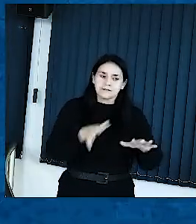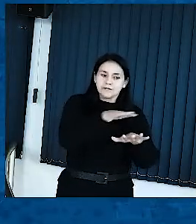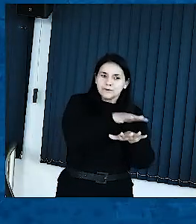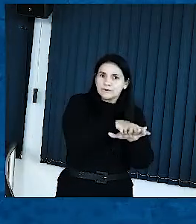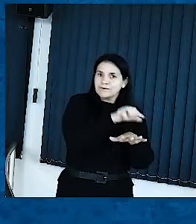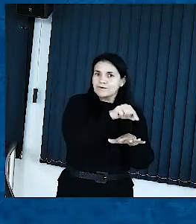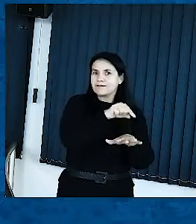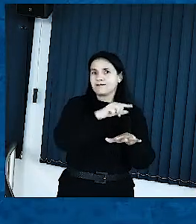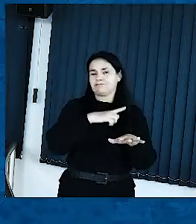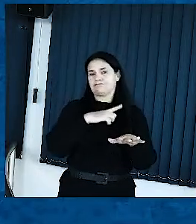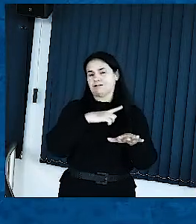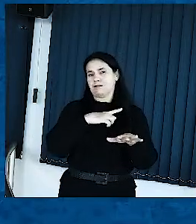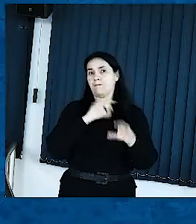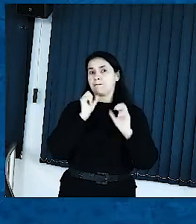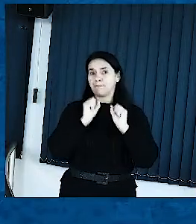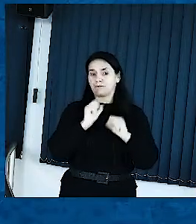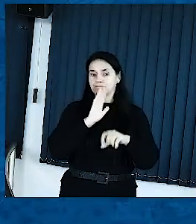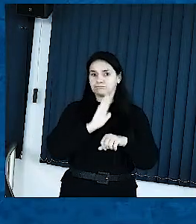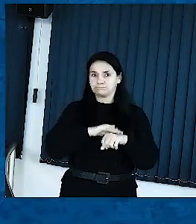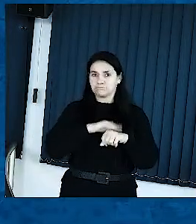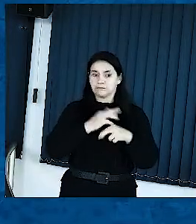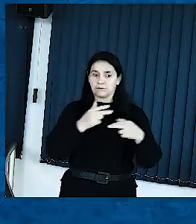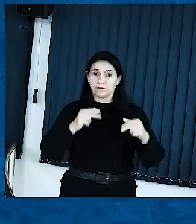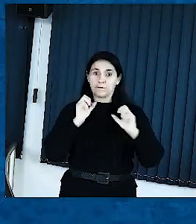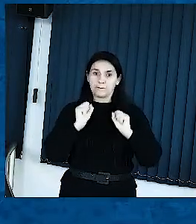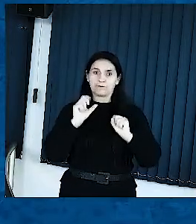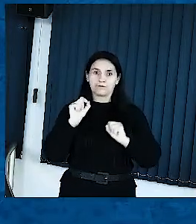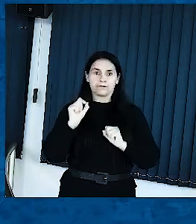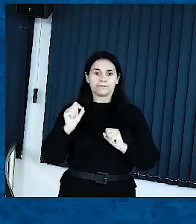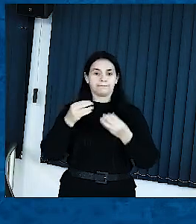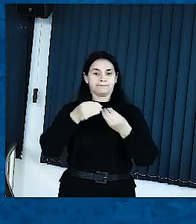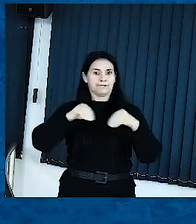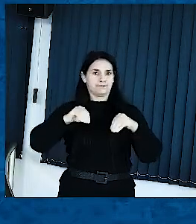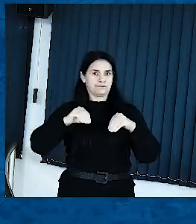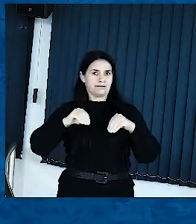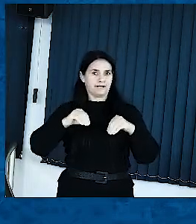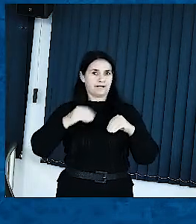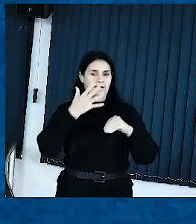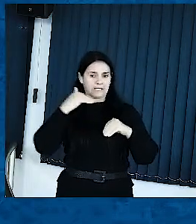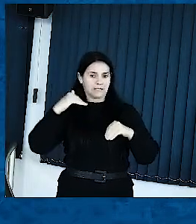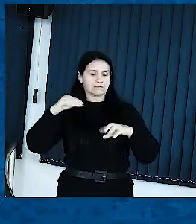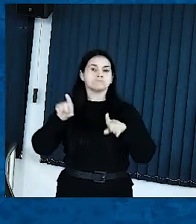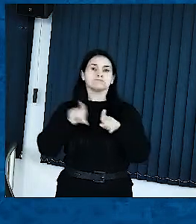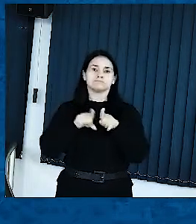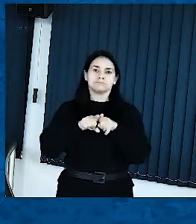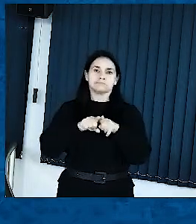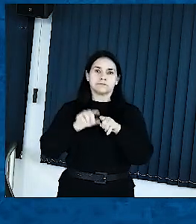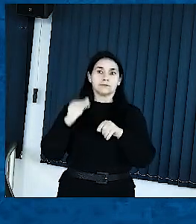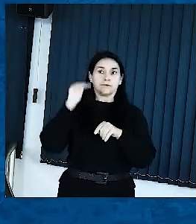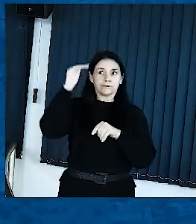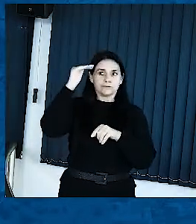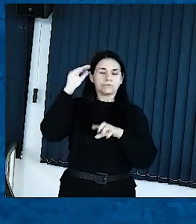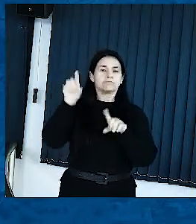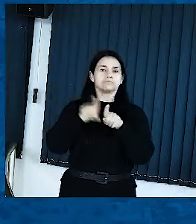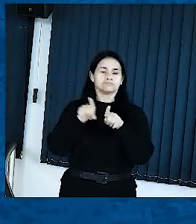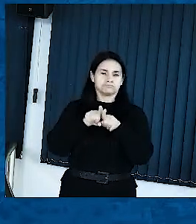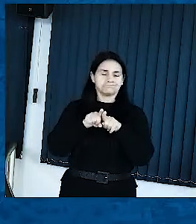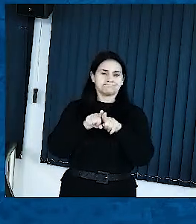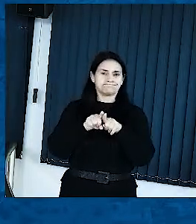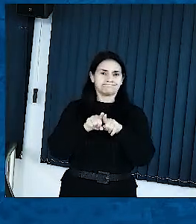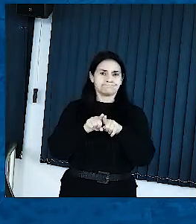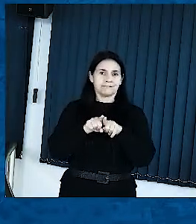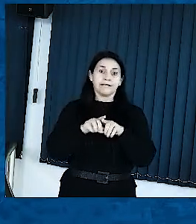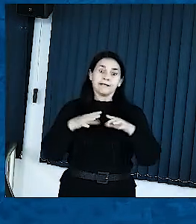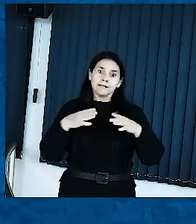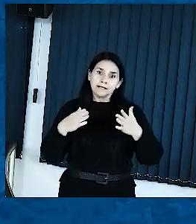Mas também a gente pode fazer muita coisa que pode prejudicar muito o mundo dessa criança. e desse adulto. Então,